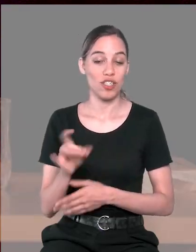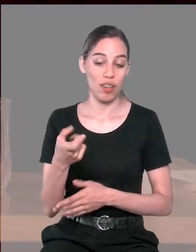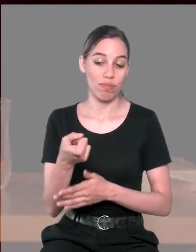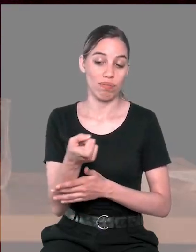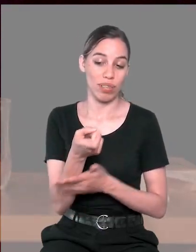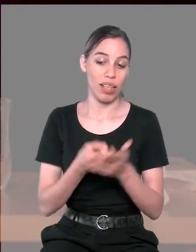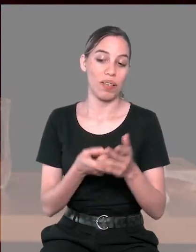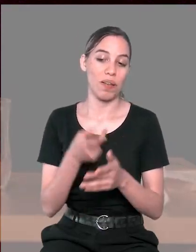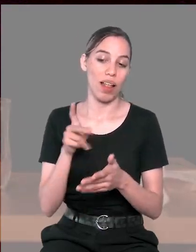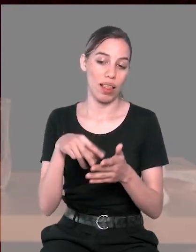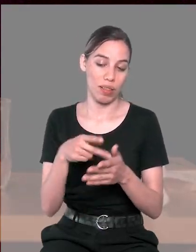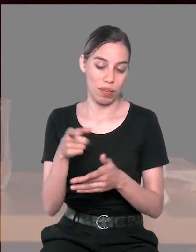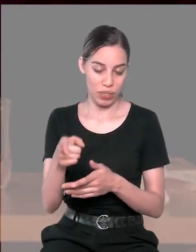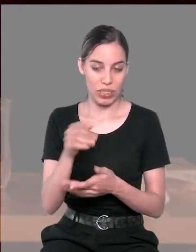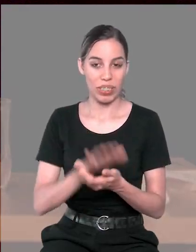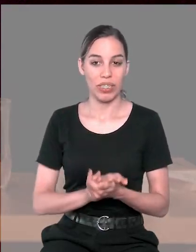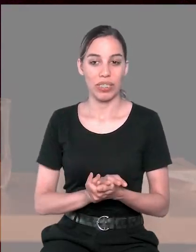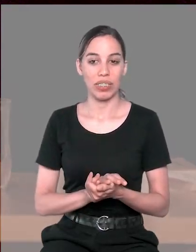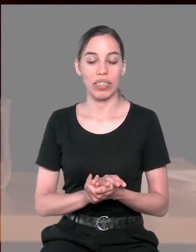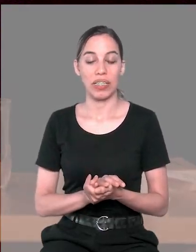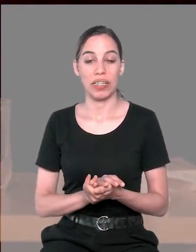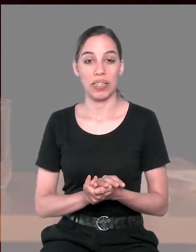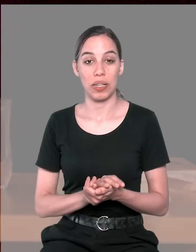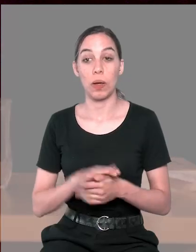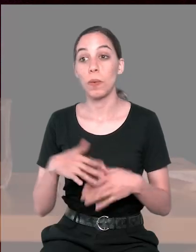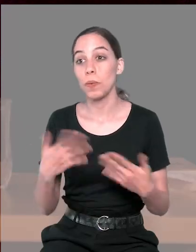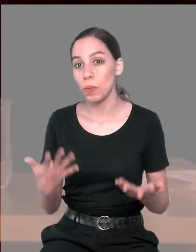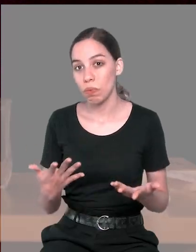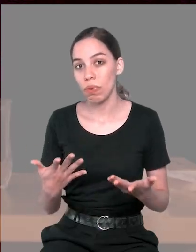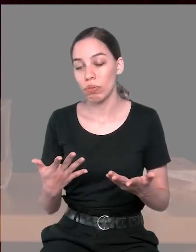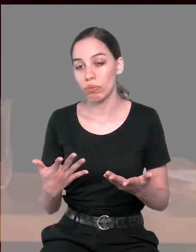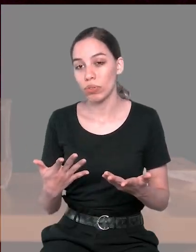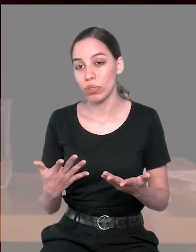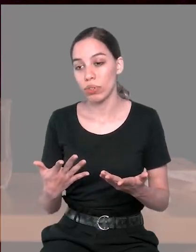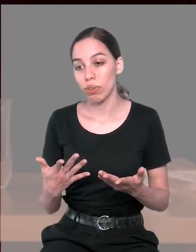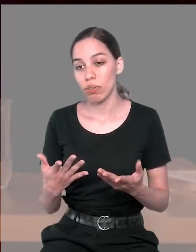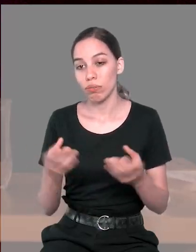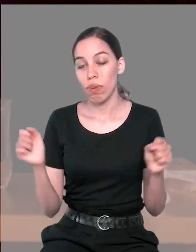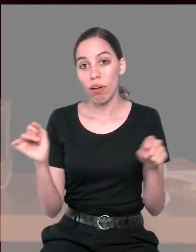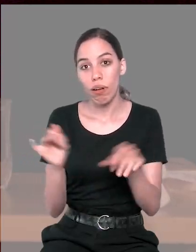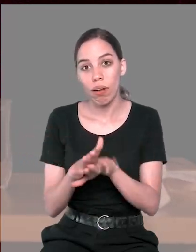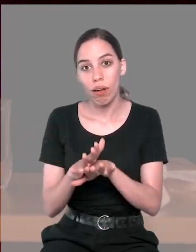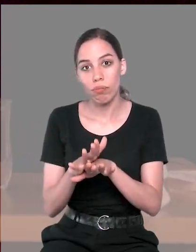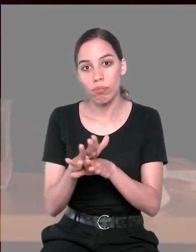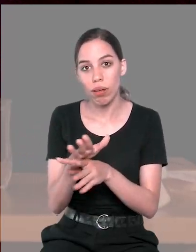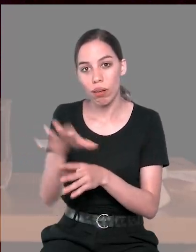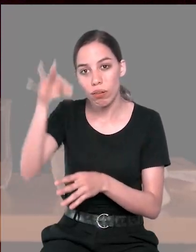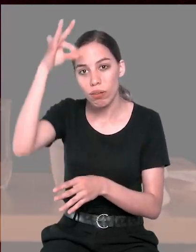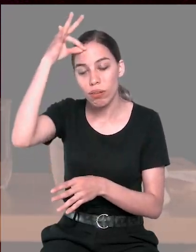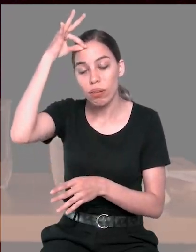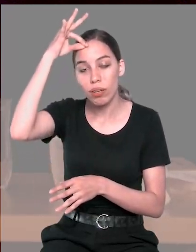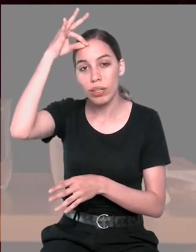texto. É uma epígrafe do Saussure. Quanto a esgotar o que está contido em